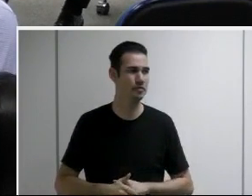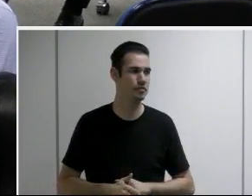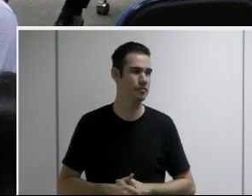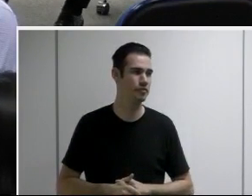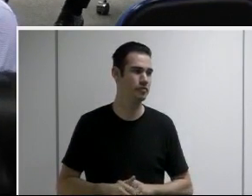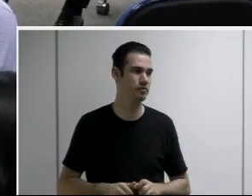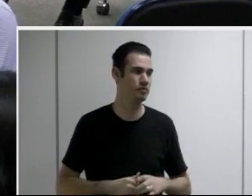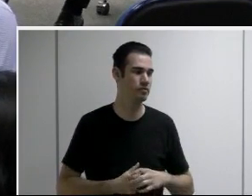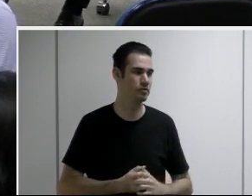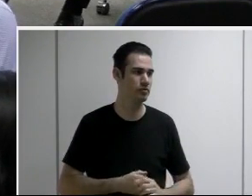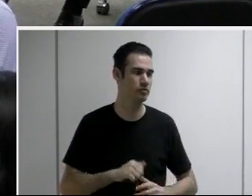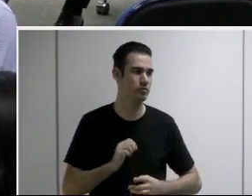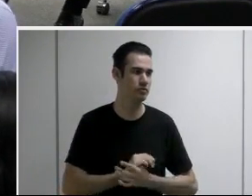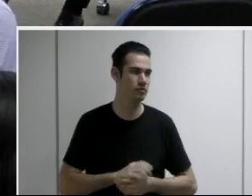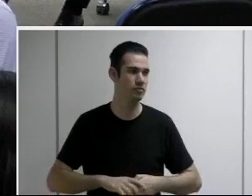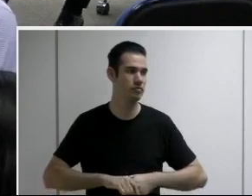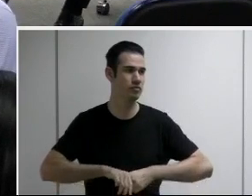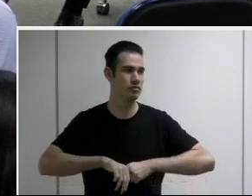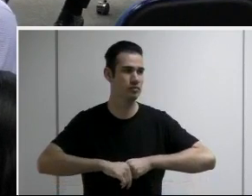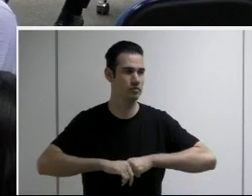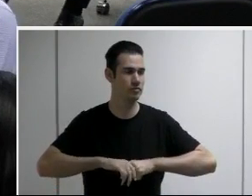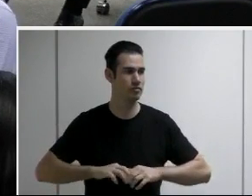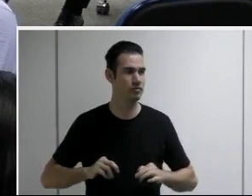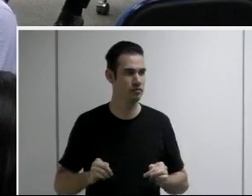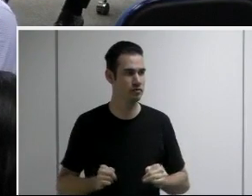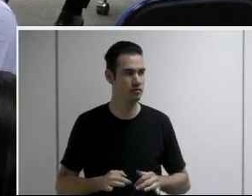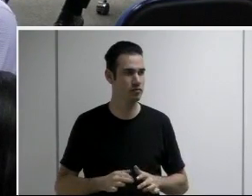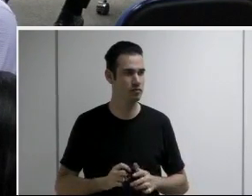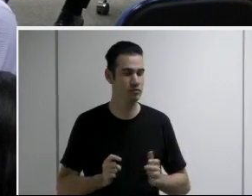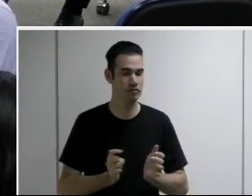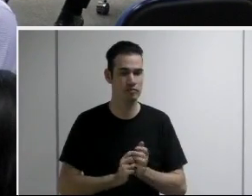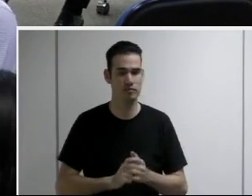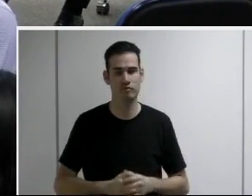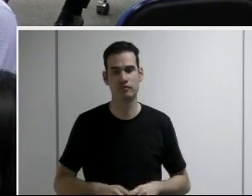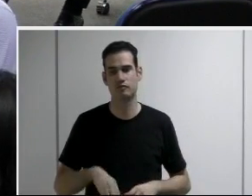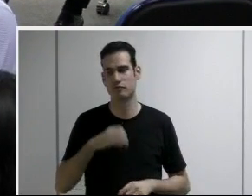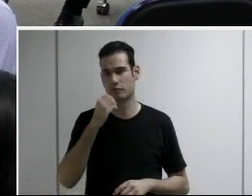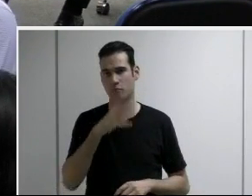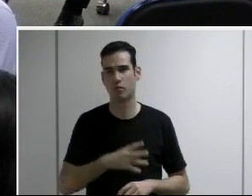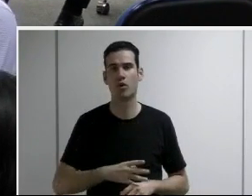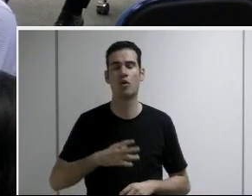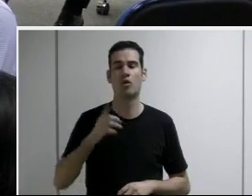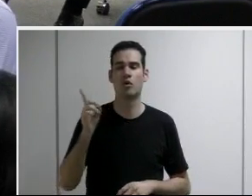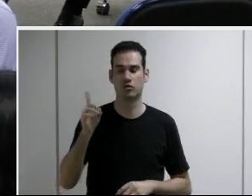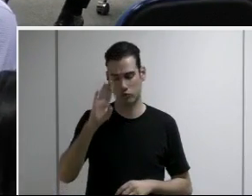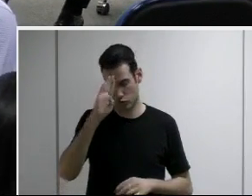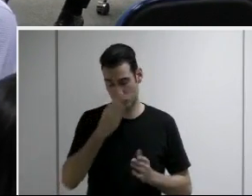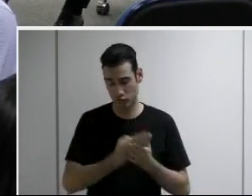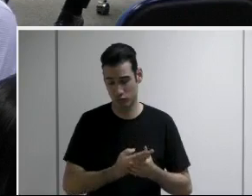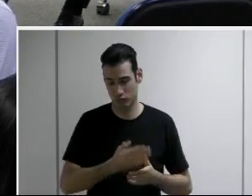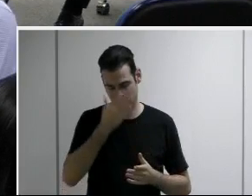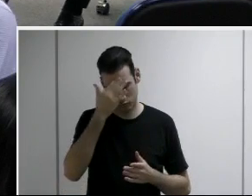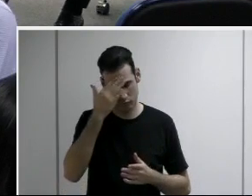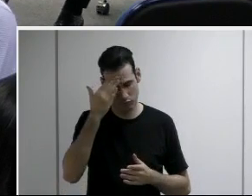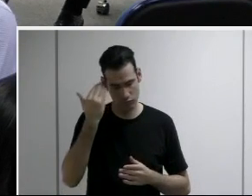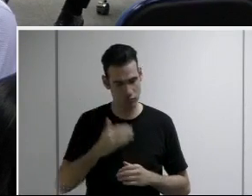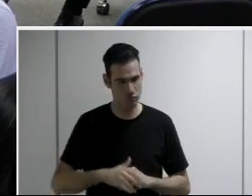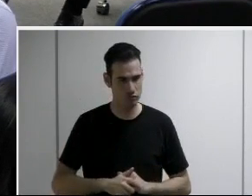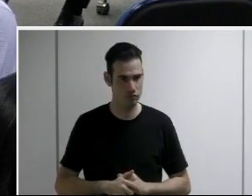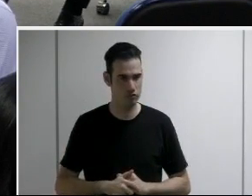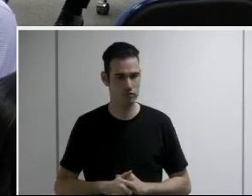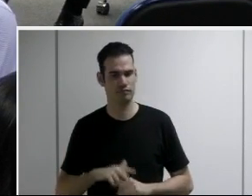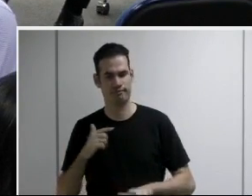o pressuposto é a boa-fé na implementação. E daí é um pouco a discussão do ex-ante exposto, né?